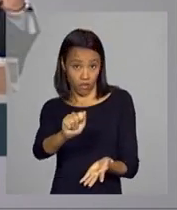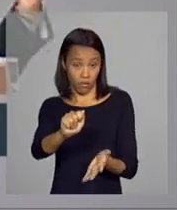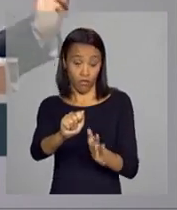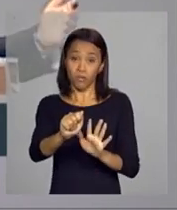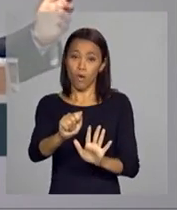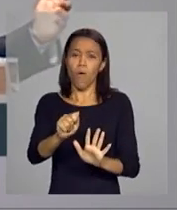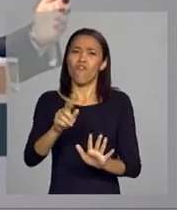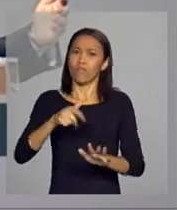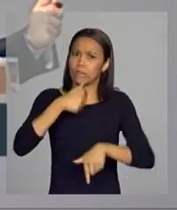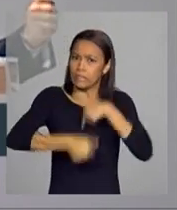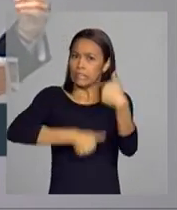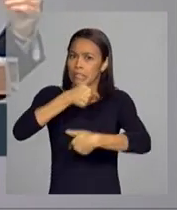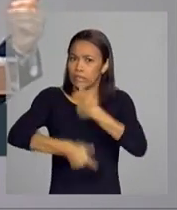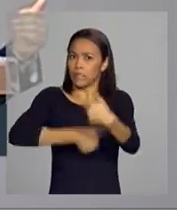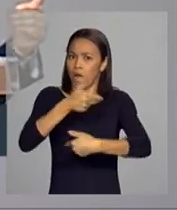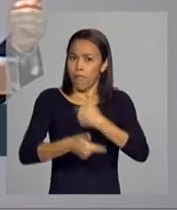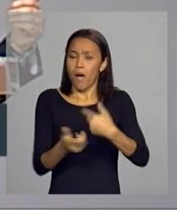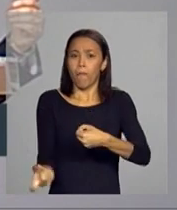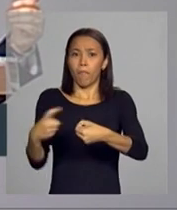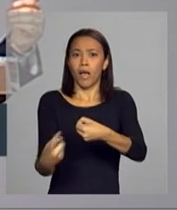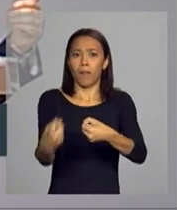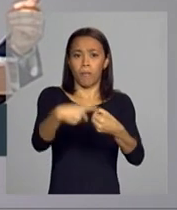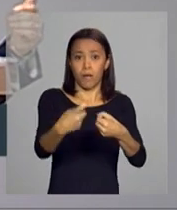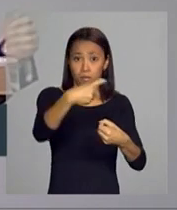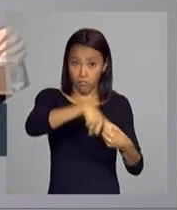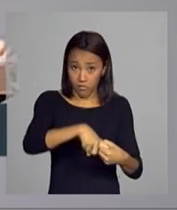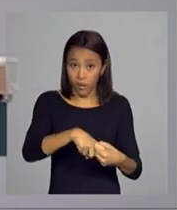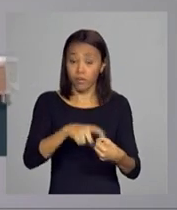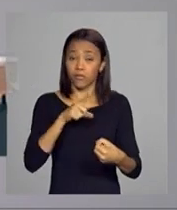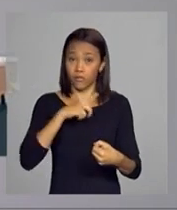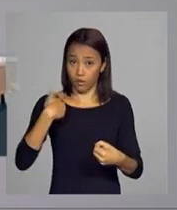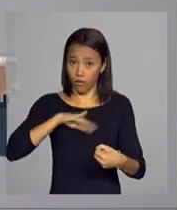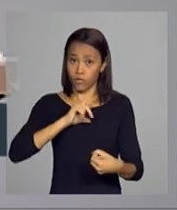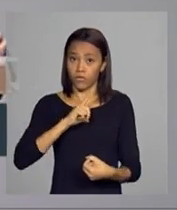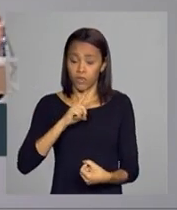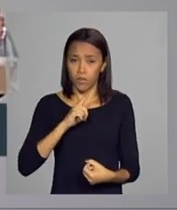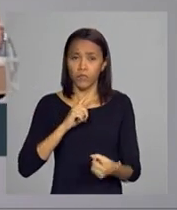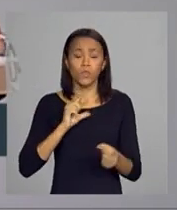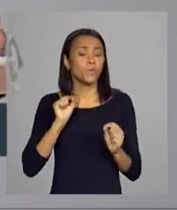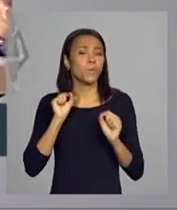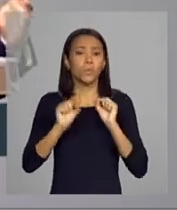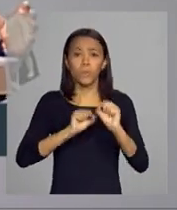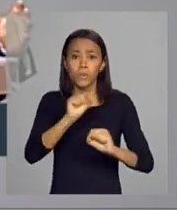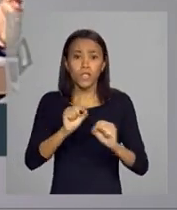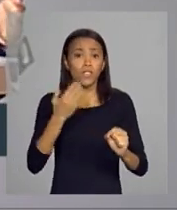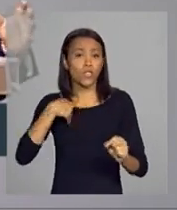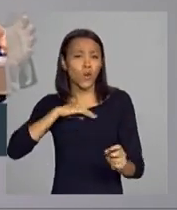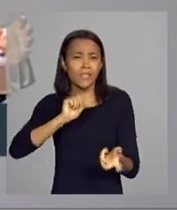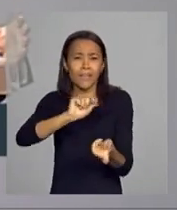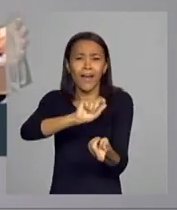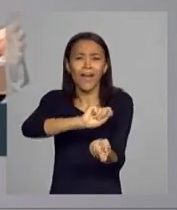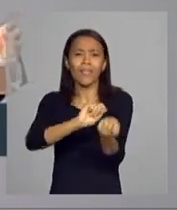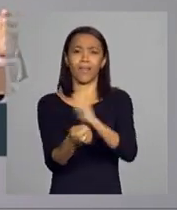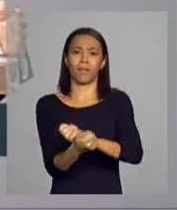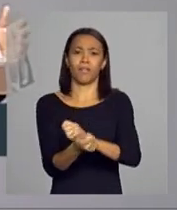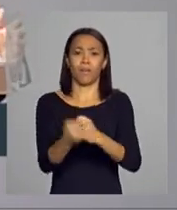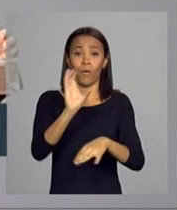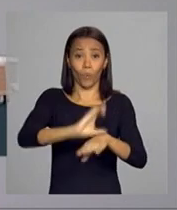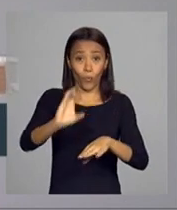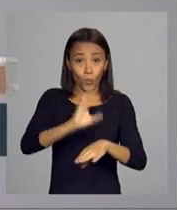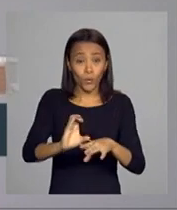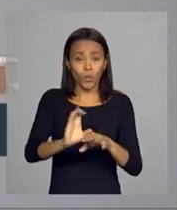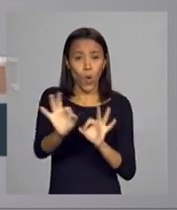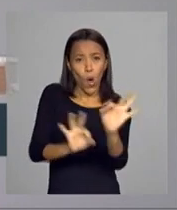trabalho muito grande também, junto aos parceiros ofertantes, no sentido de adaptar determinados cursos, o seu